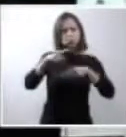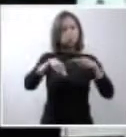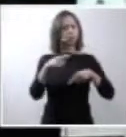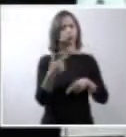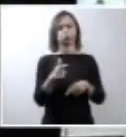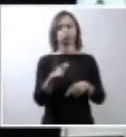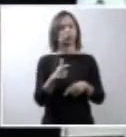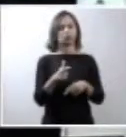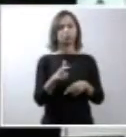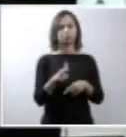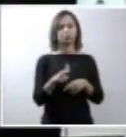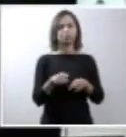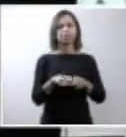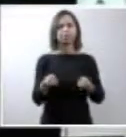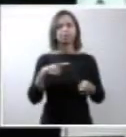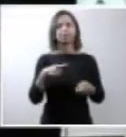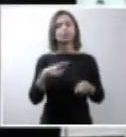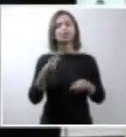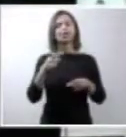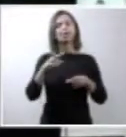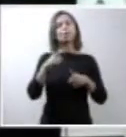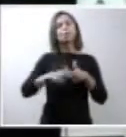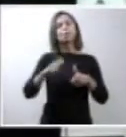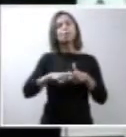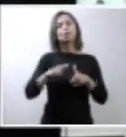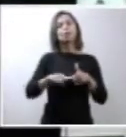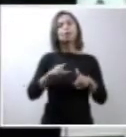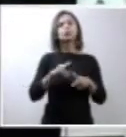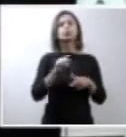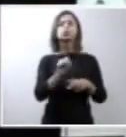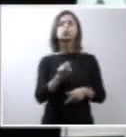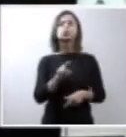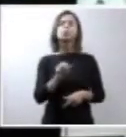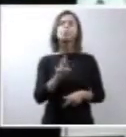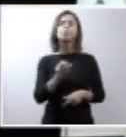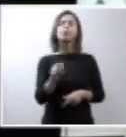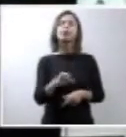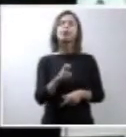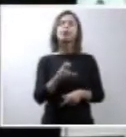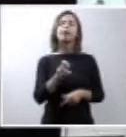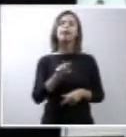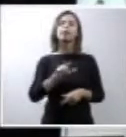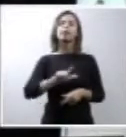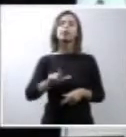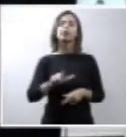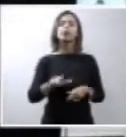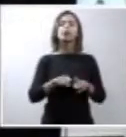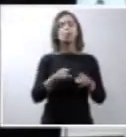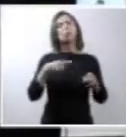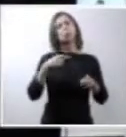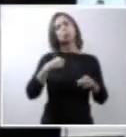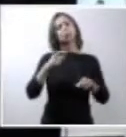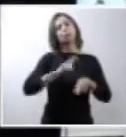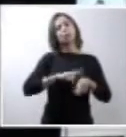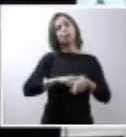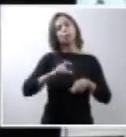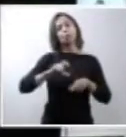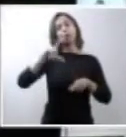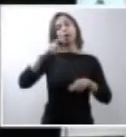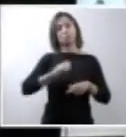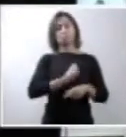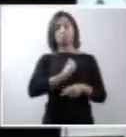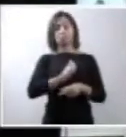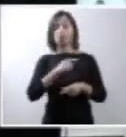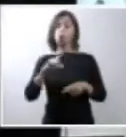de afecção da suprarrenal, esse feto sobreviverá maior ou menor tempo. Então,